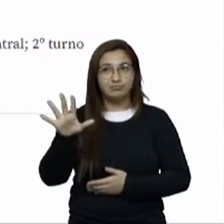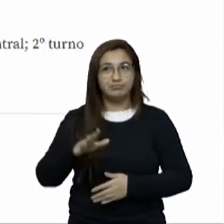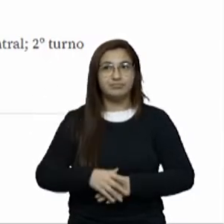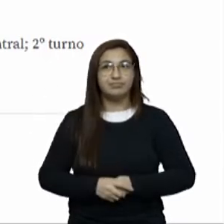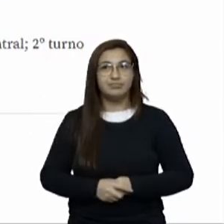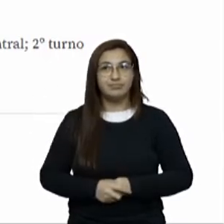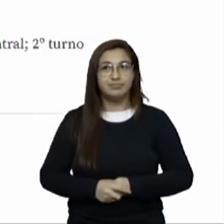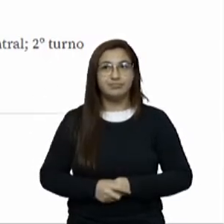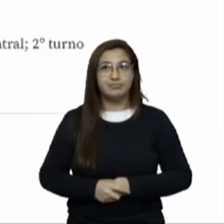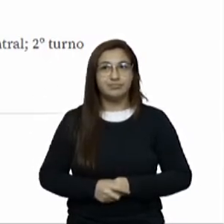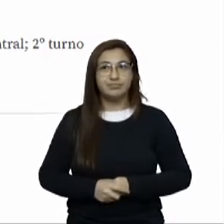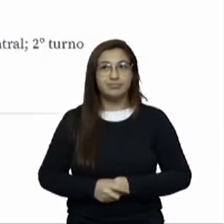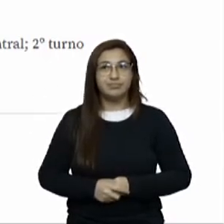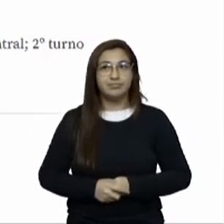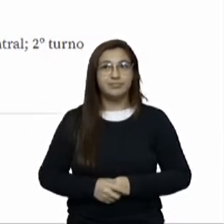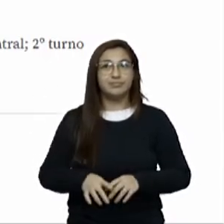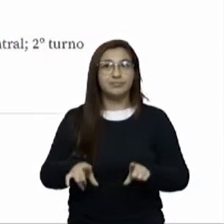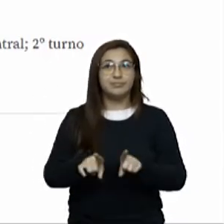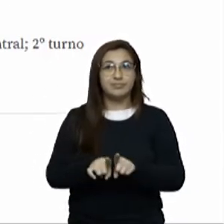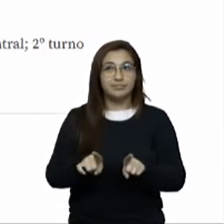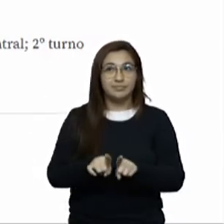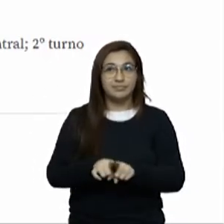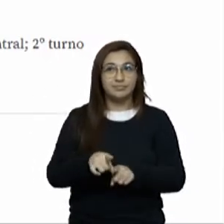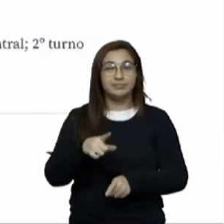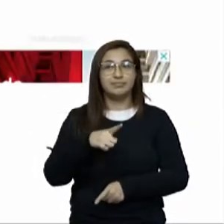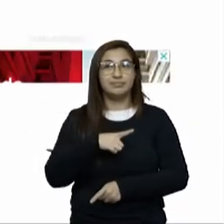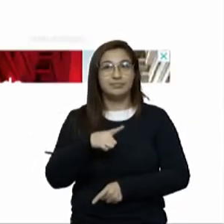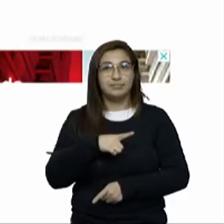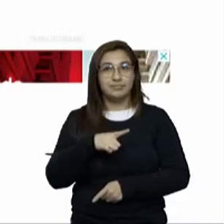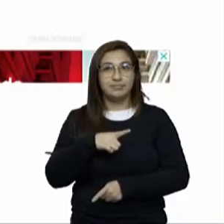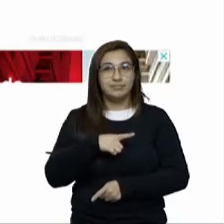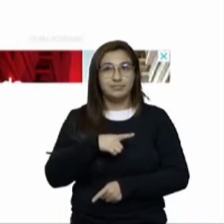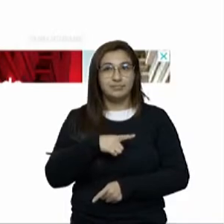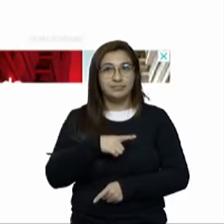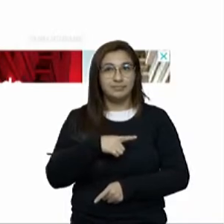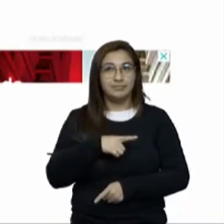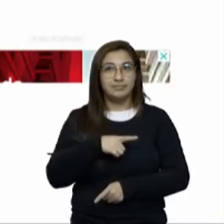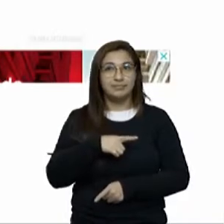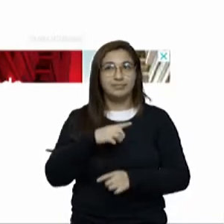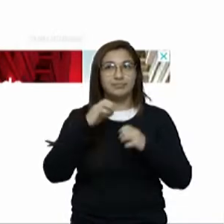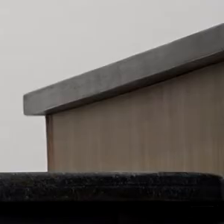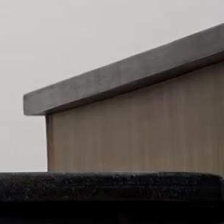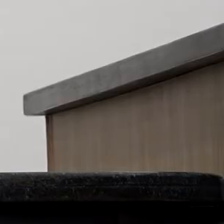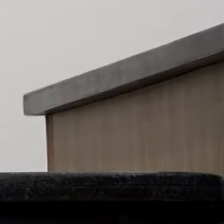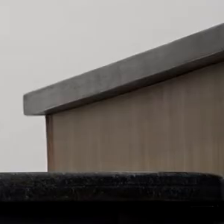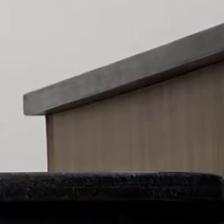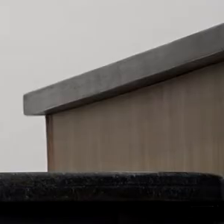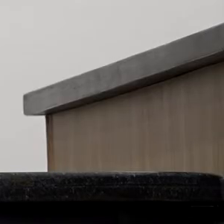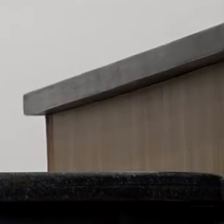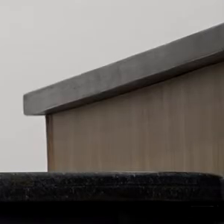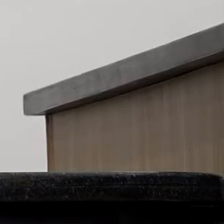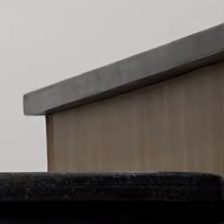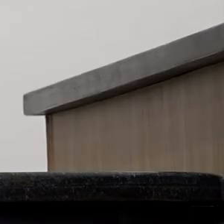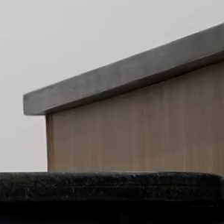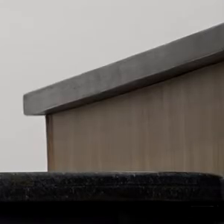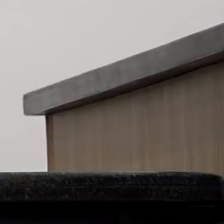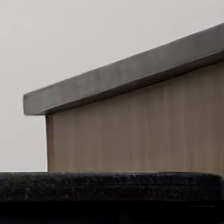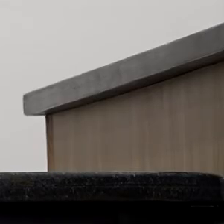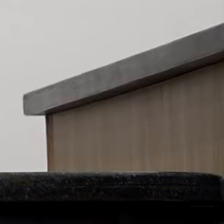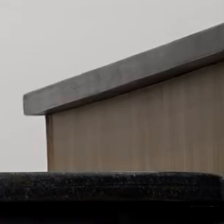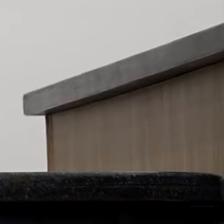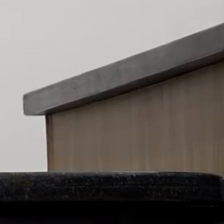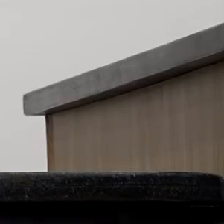o acordo de líderes também existe na Assembleia Legislativa de Santa Catarina ele mostrou também